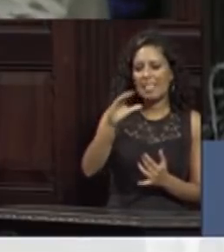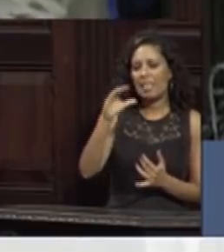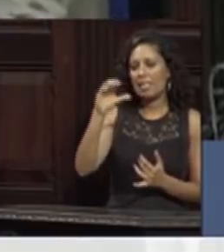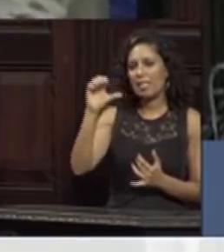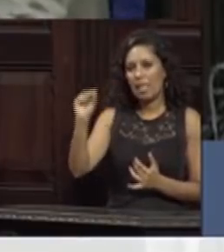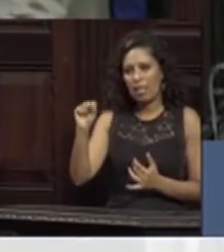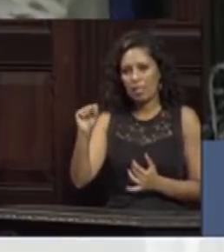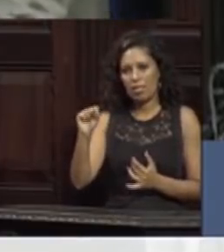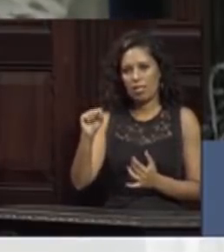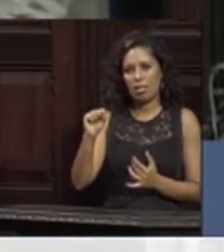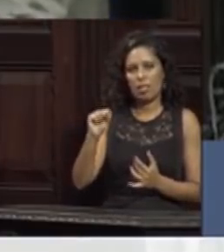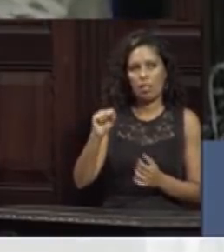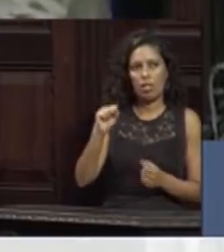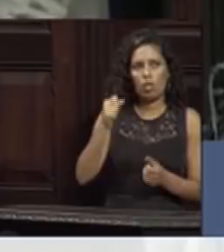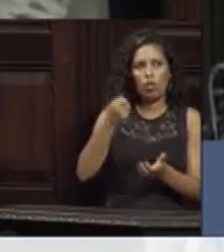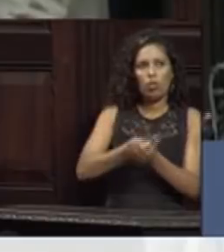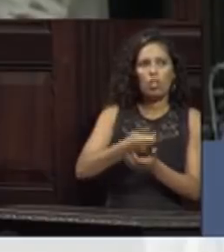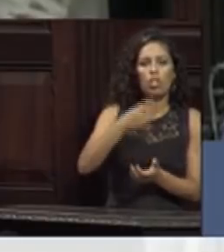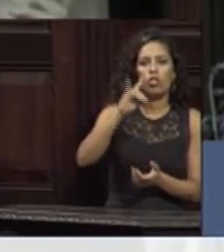de abril.